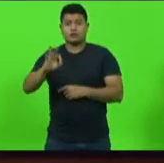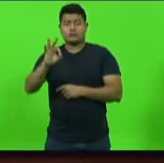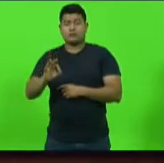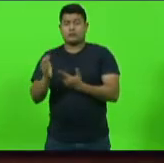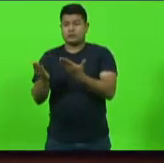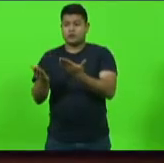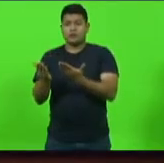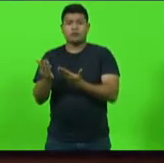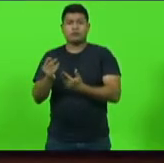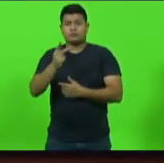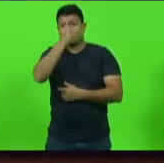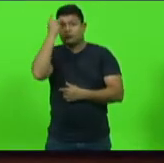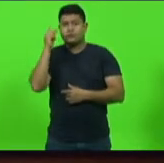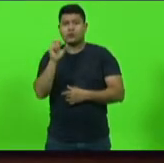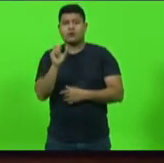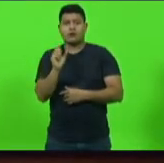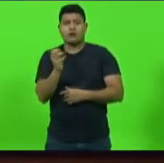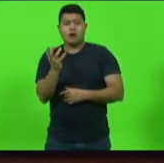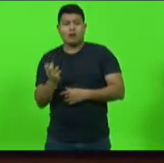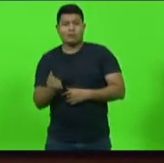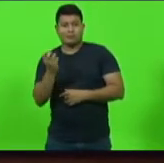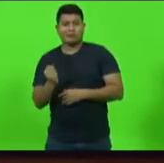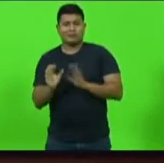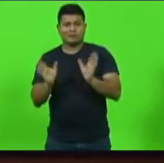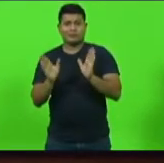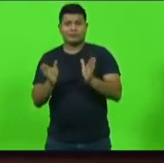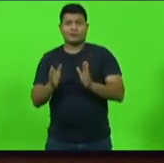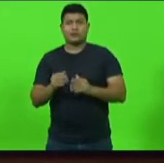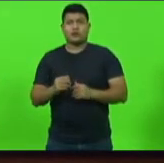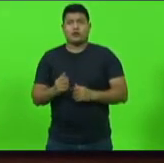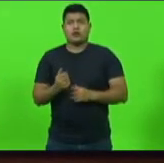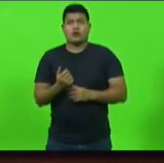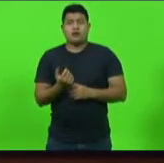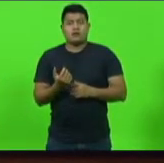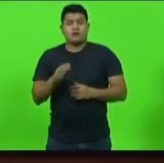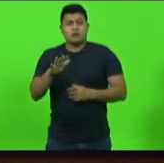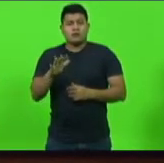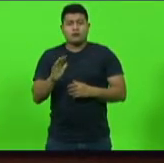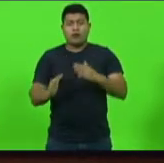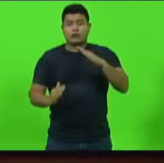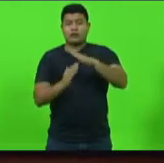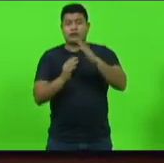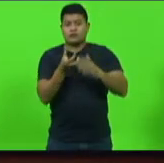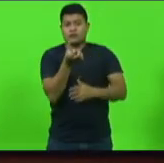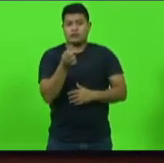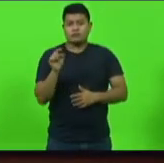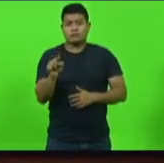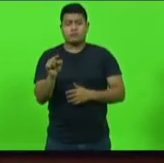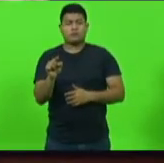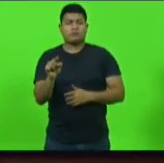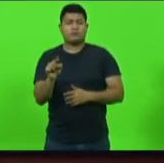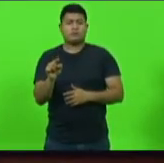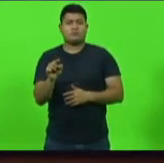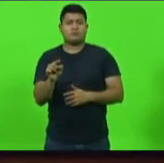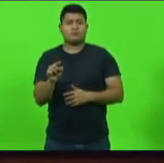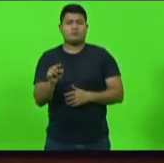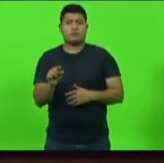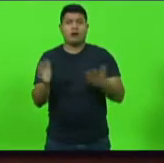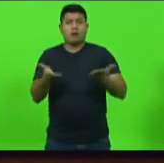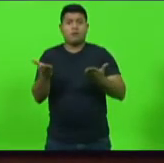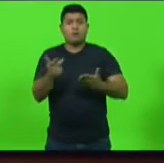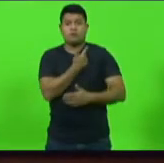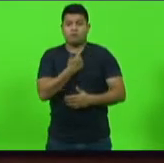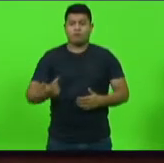aposentado, quem ganha acima de 1.200 e menos de 6.000 e um pouquinho. E agora, do nada, o governo